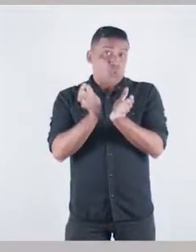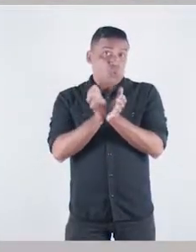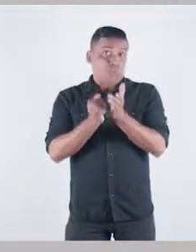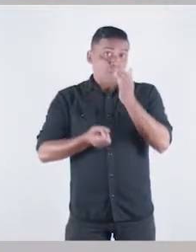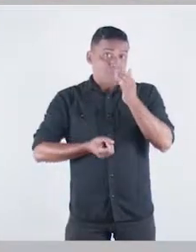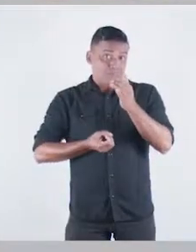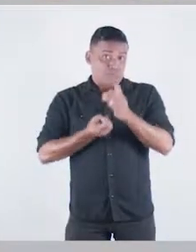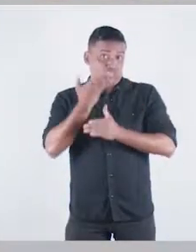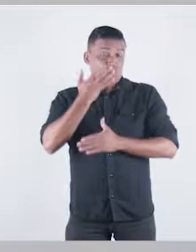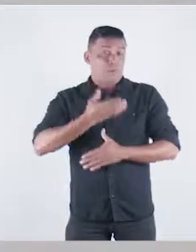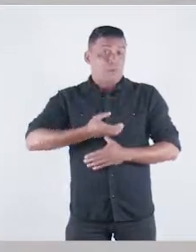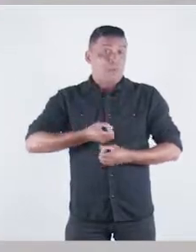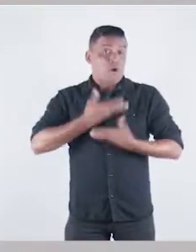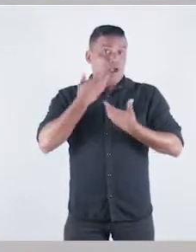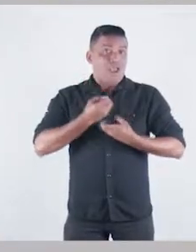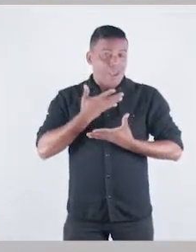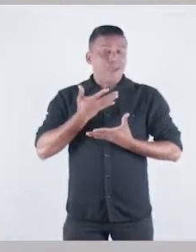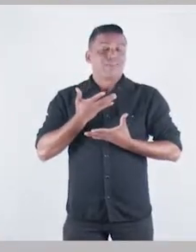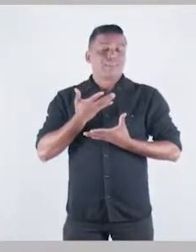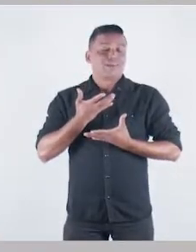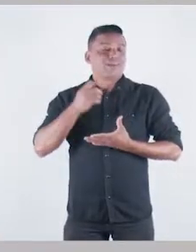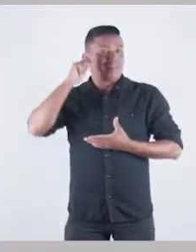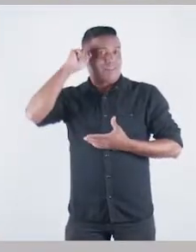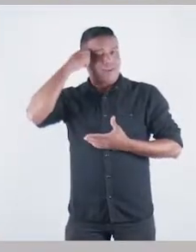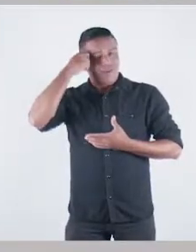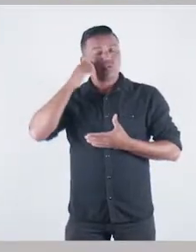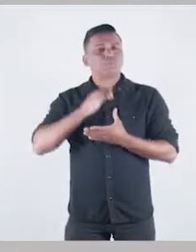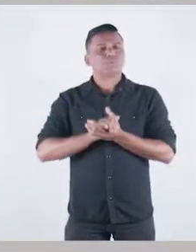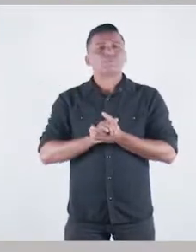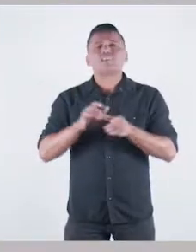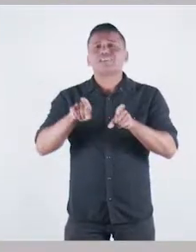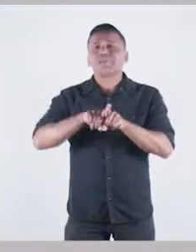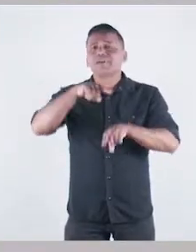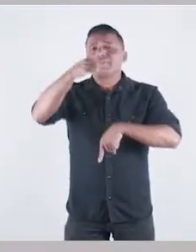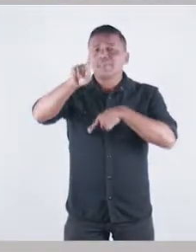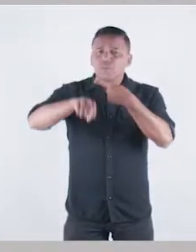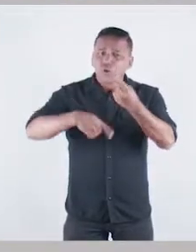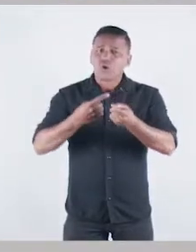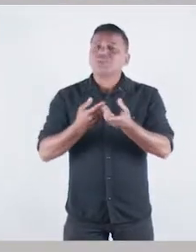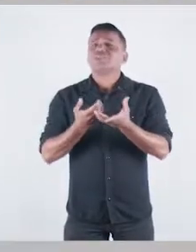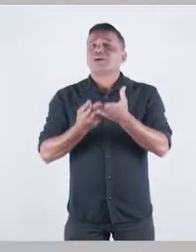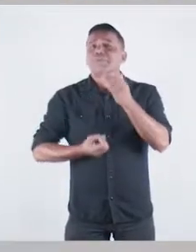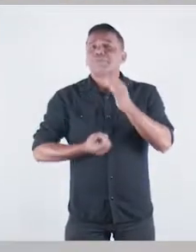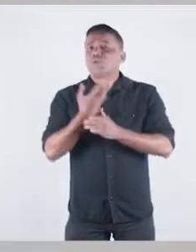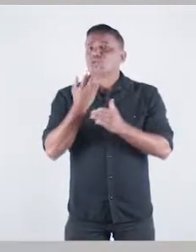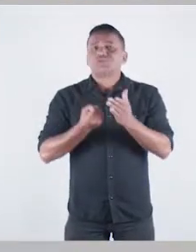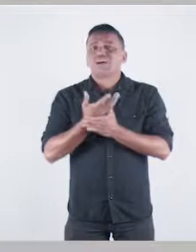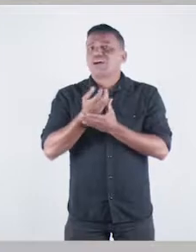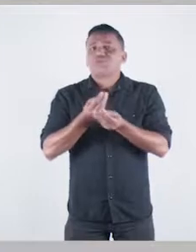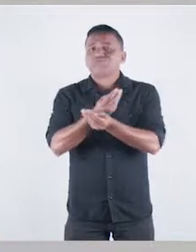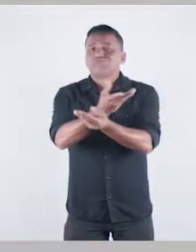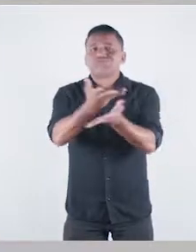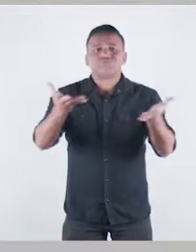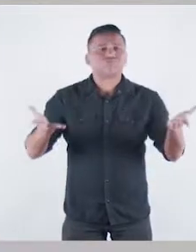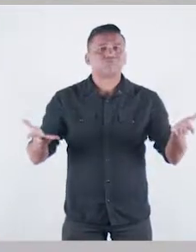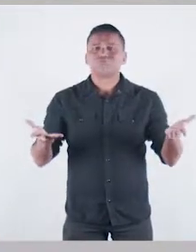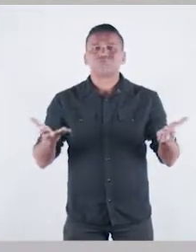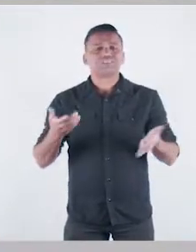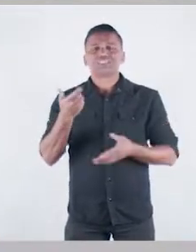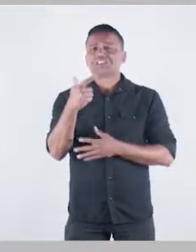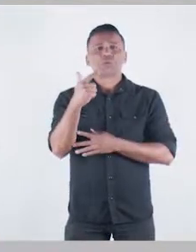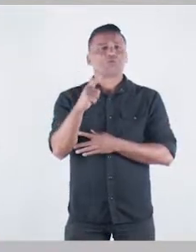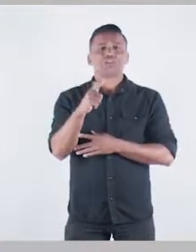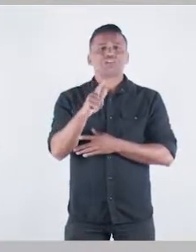Depois, percebemos que havia uma produção que não circulava, não havia distribuidora, né?